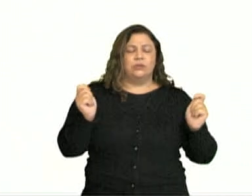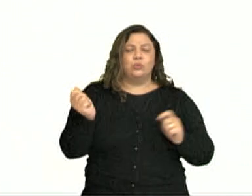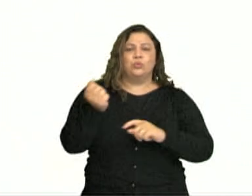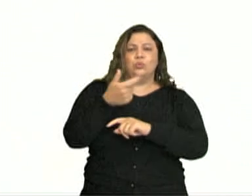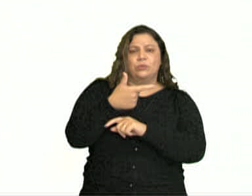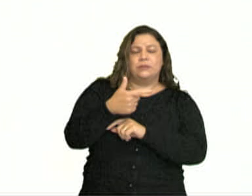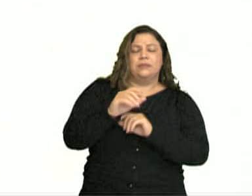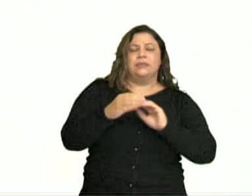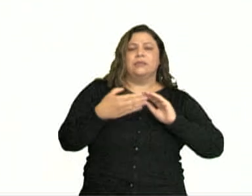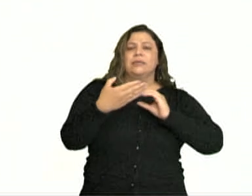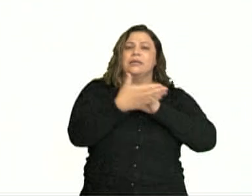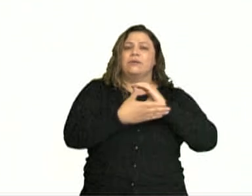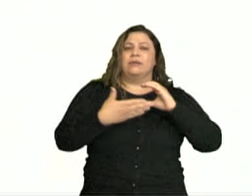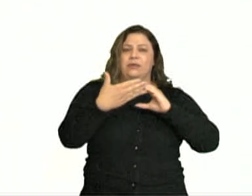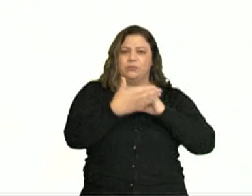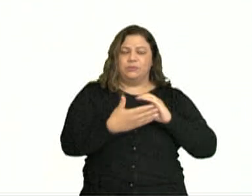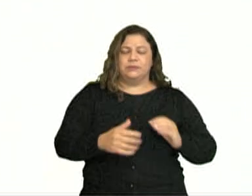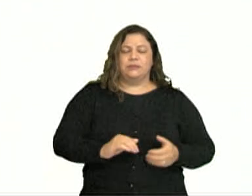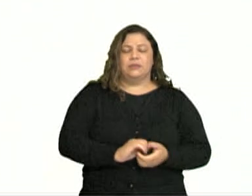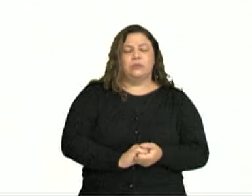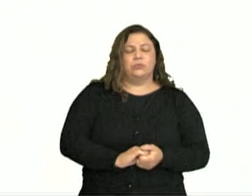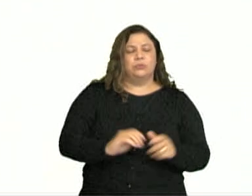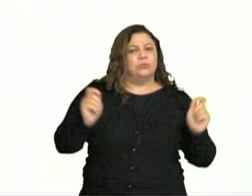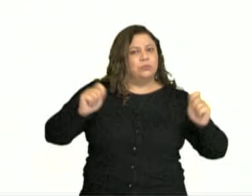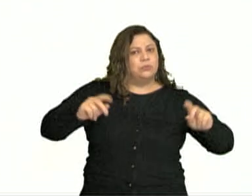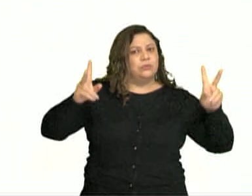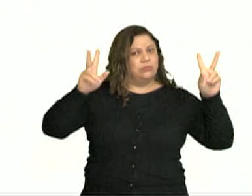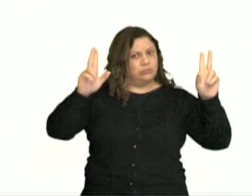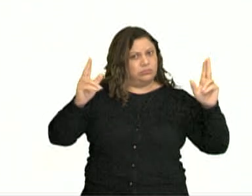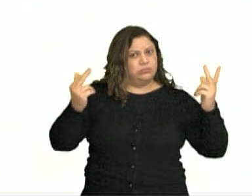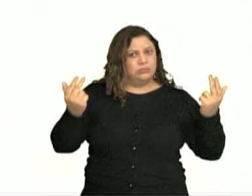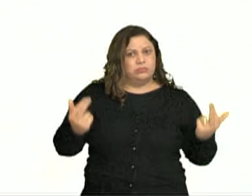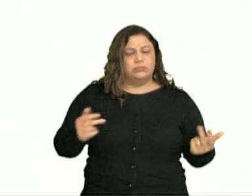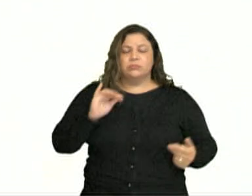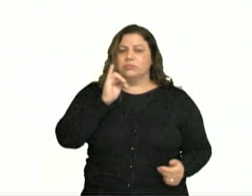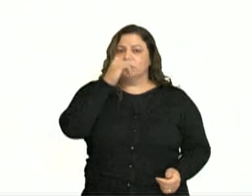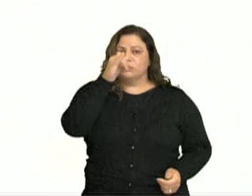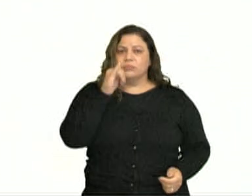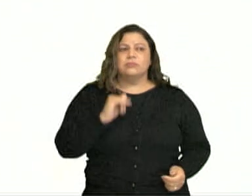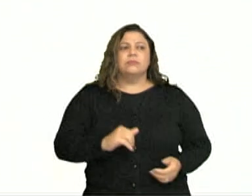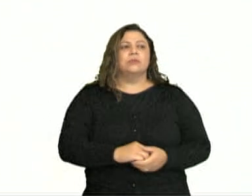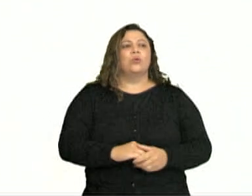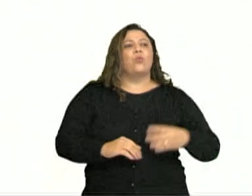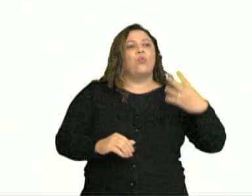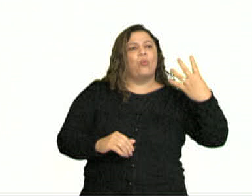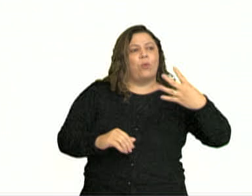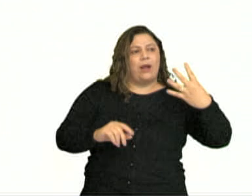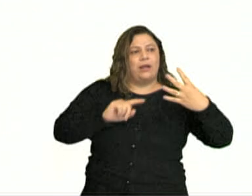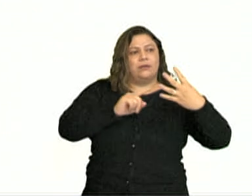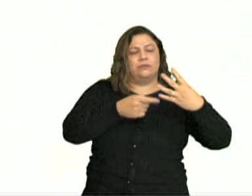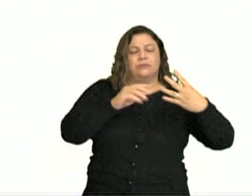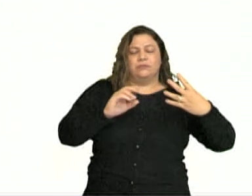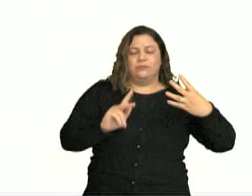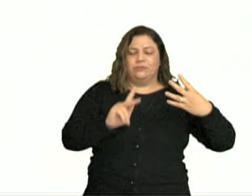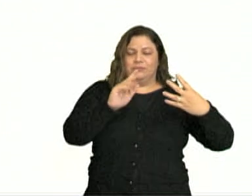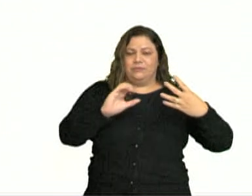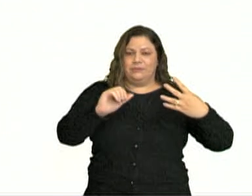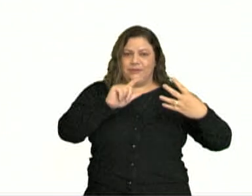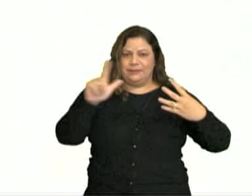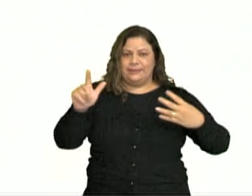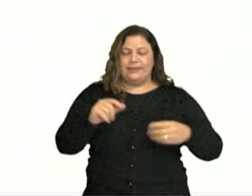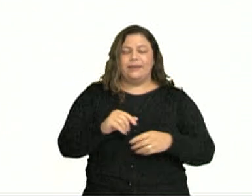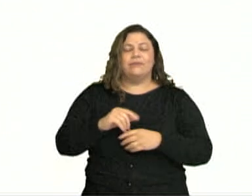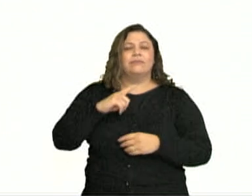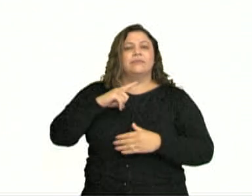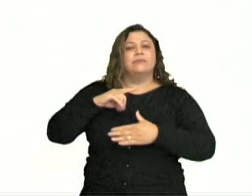balança energética, fornecem praticamente a mesma quantidade de energia, que seriam 4 quilocalorias por grama. São encontradas em